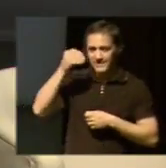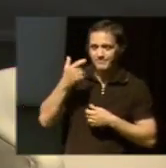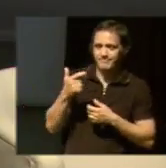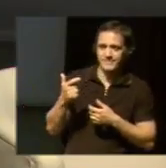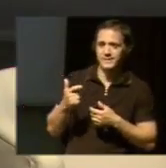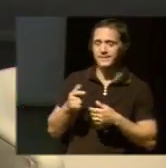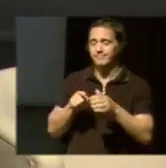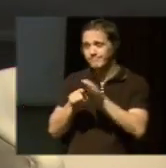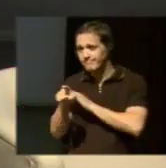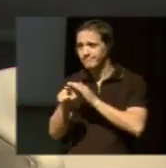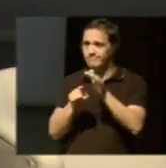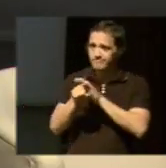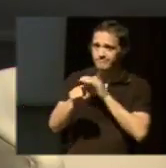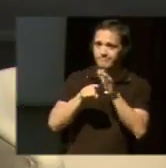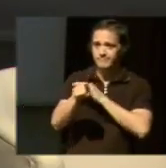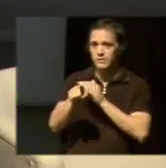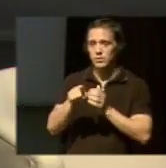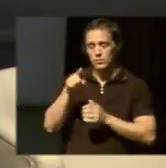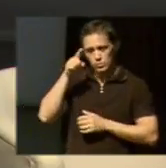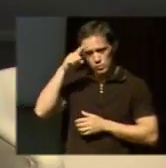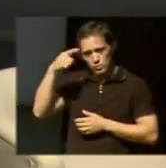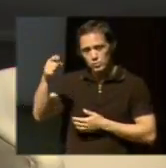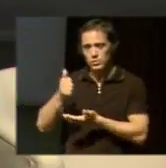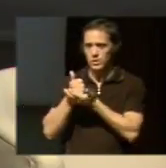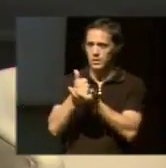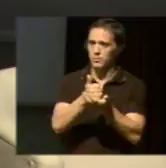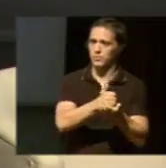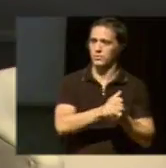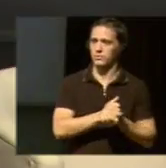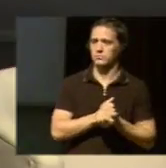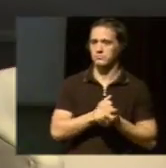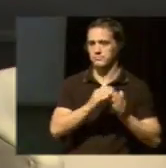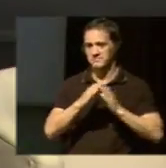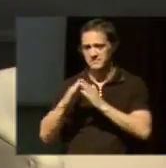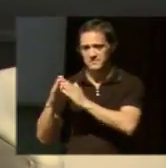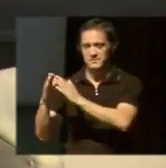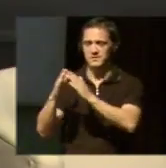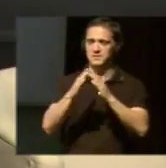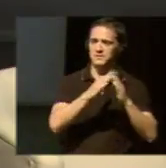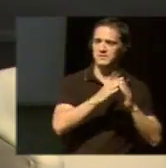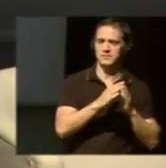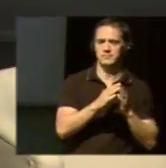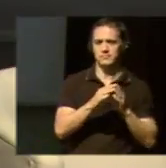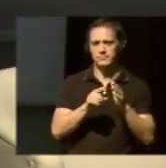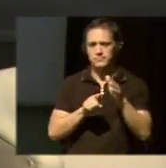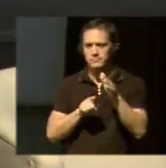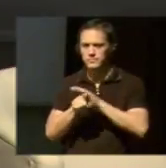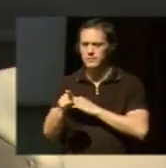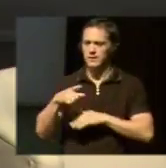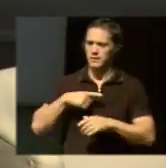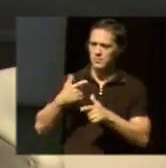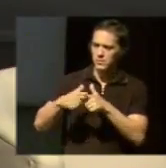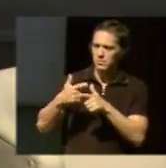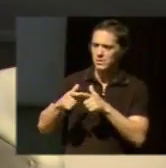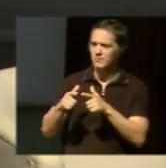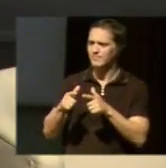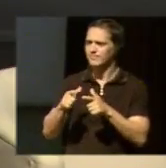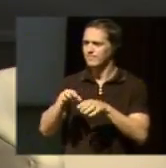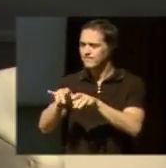perguntas. Ou seja, precisamos na vizinhança de alguém que pode ajudar quando tem problemas do